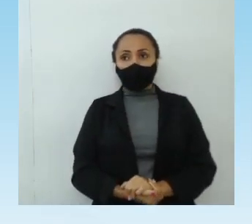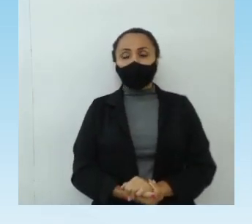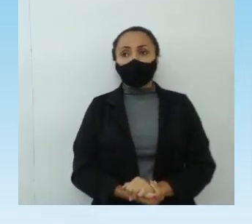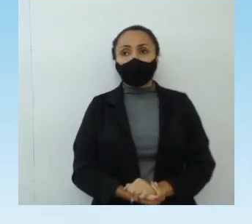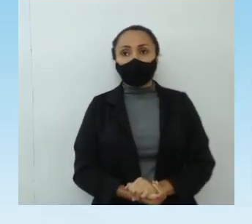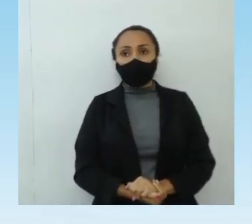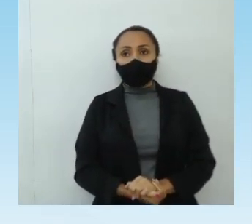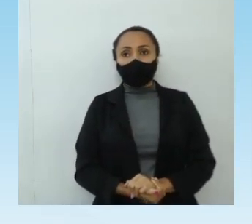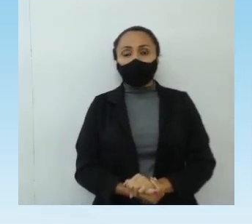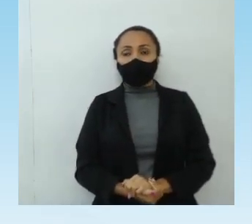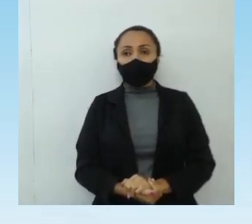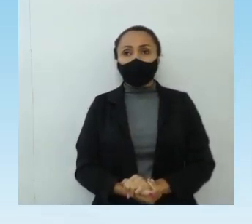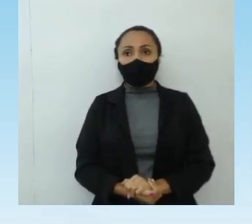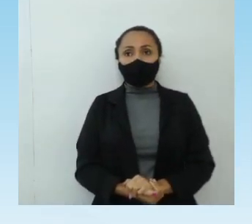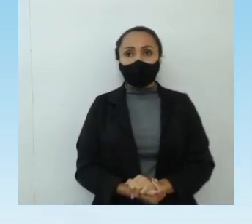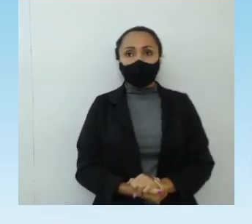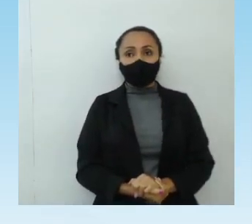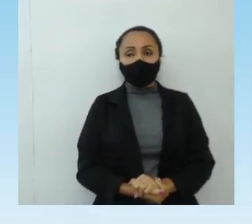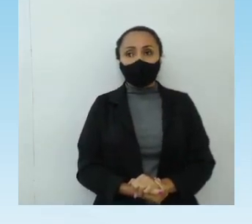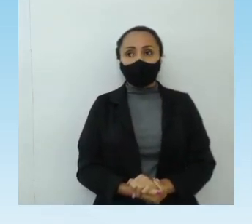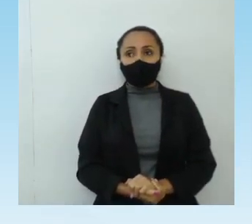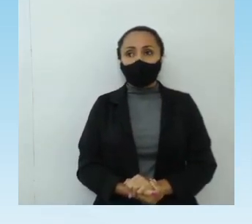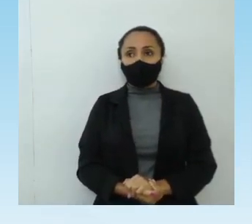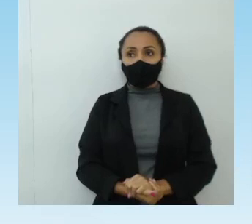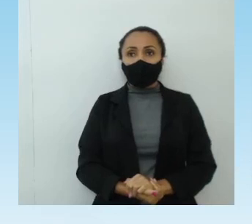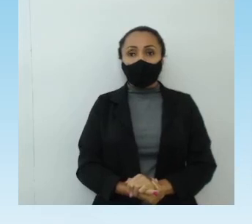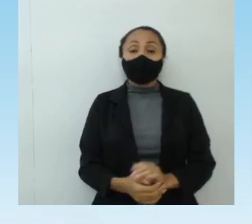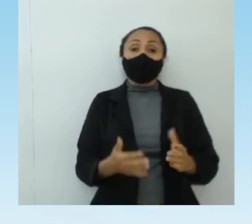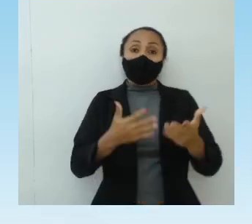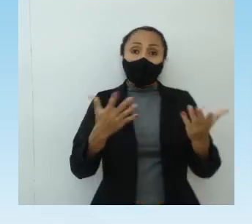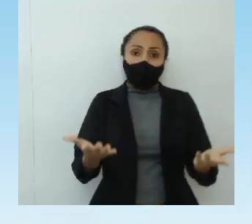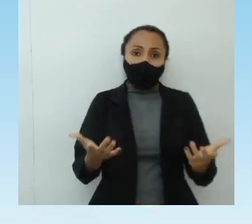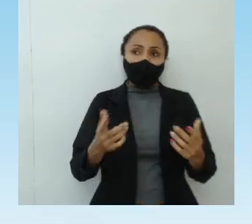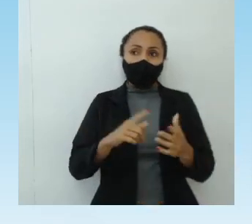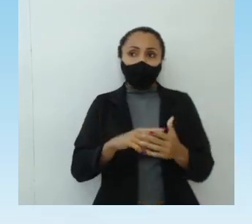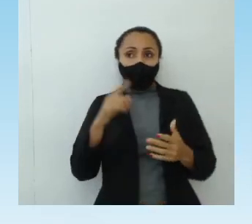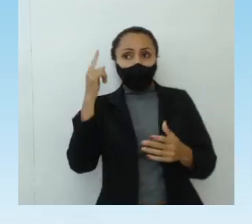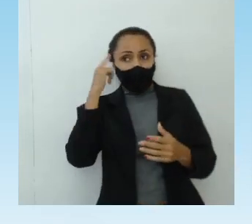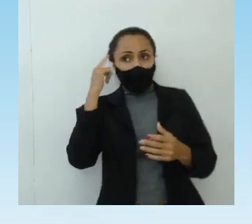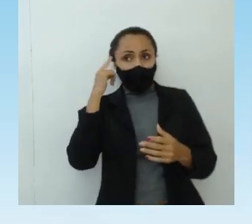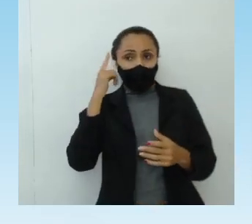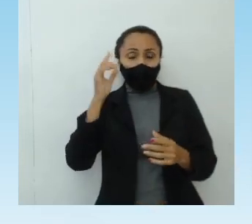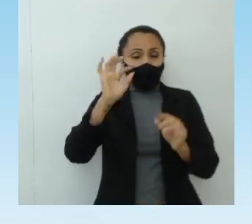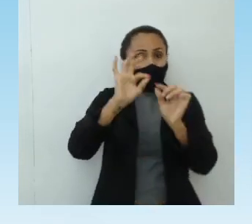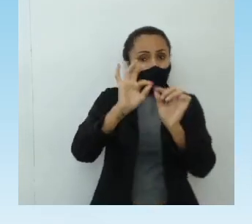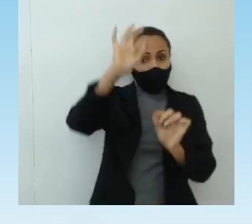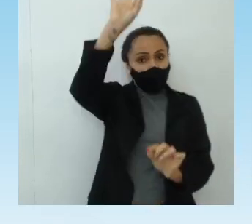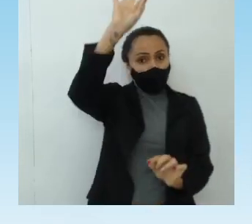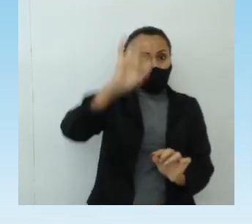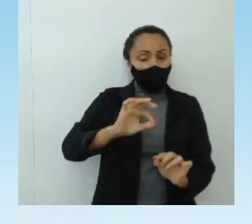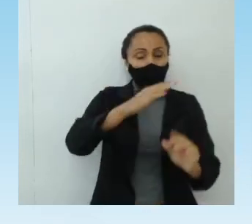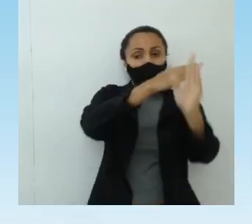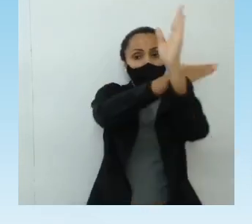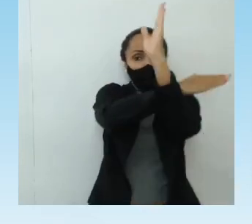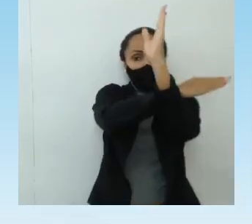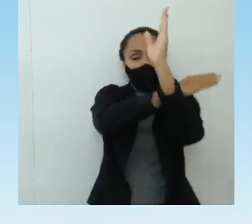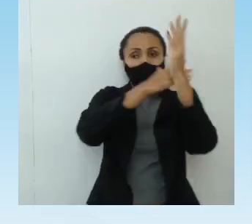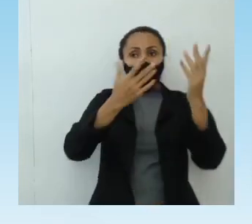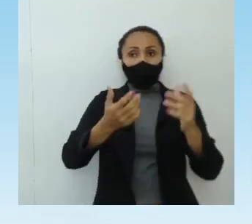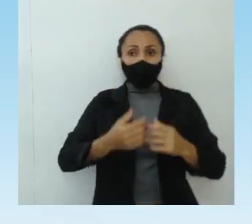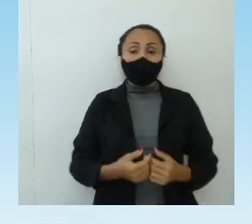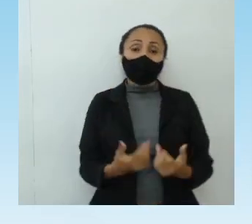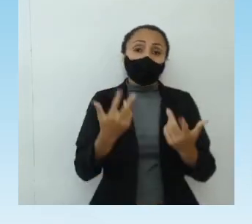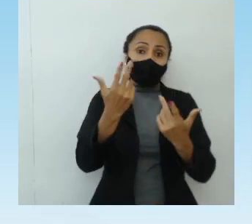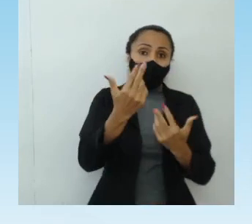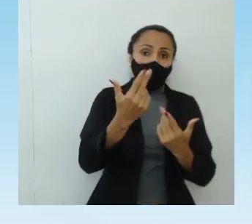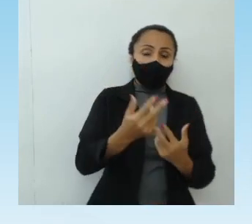Vou botar só a parte de cima, tá bom? A reflexão em relação à reta pode gerar figura idêntica à